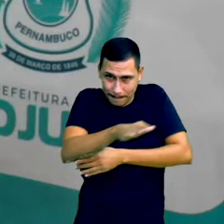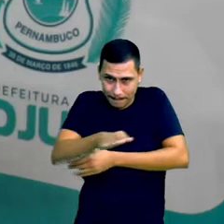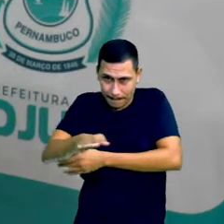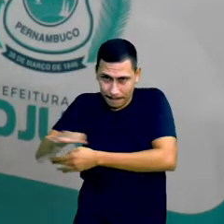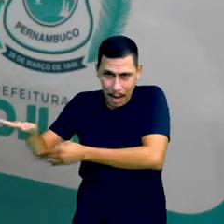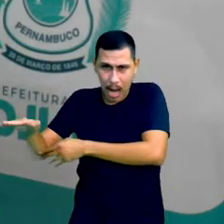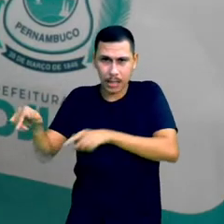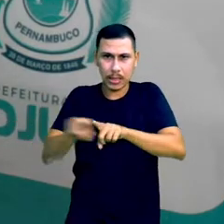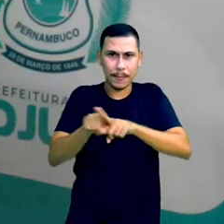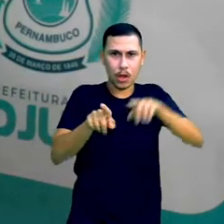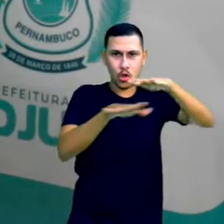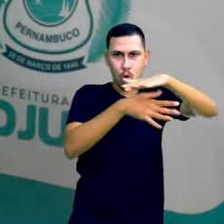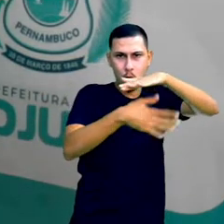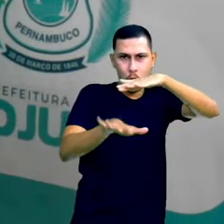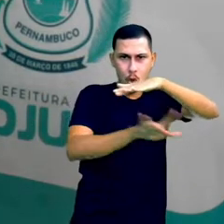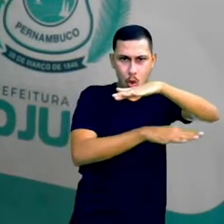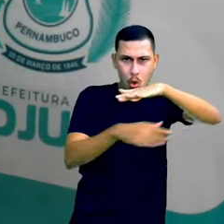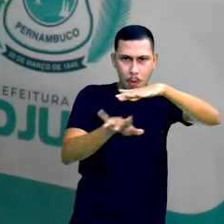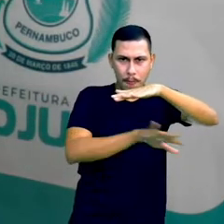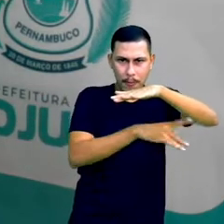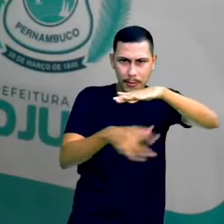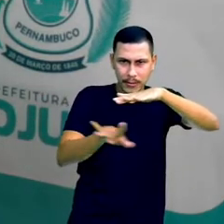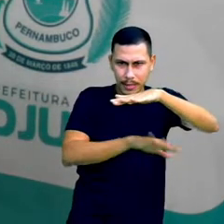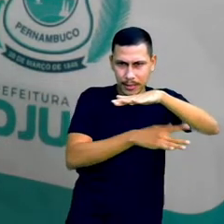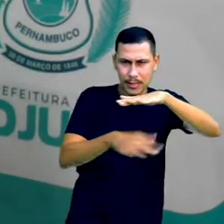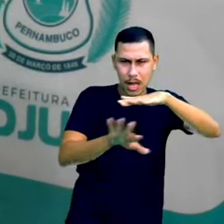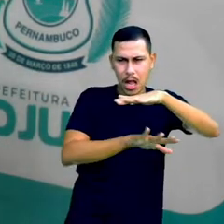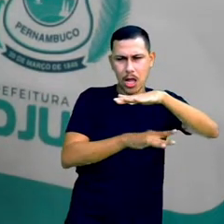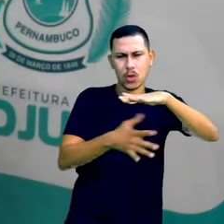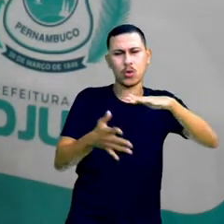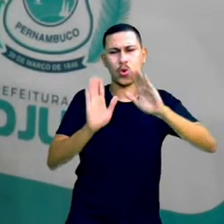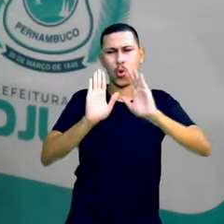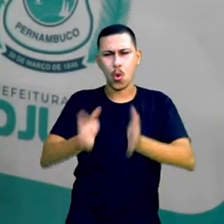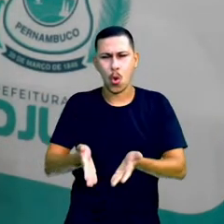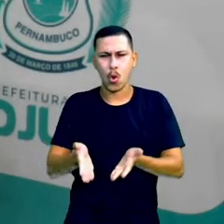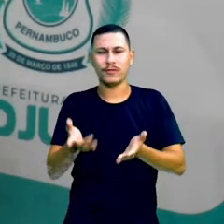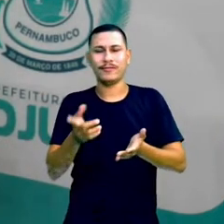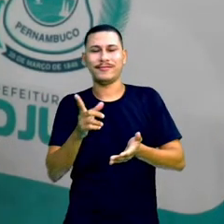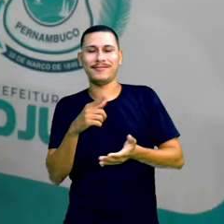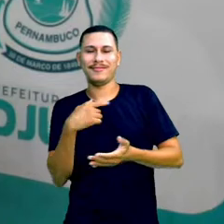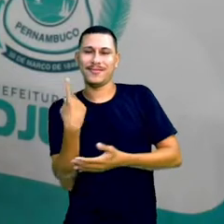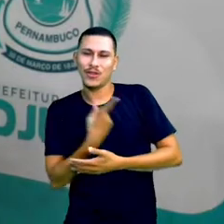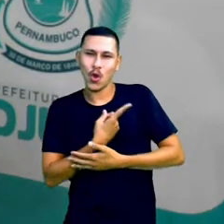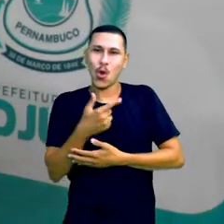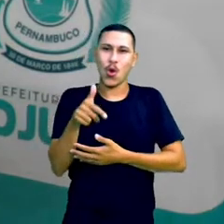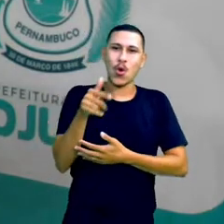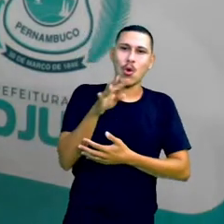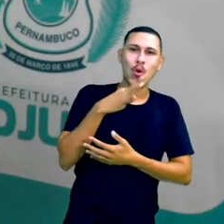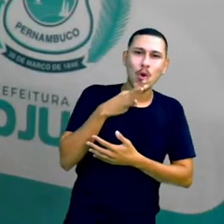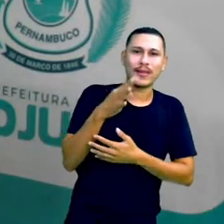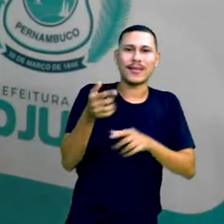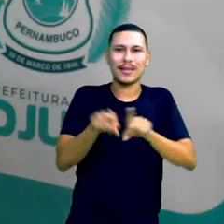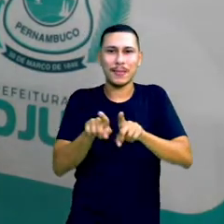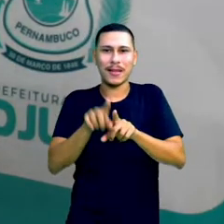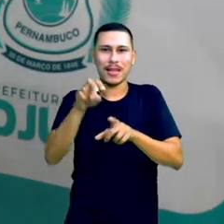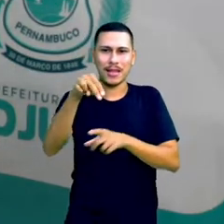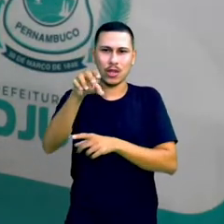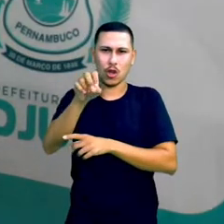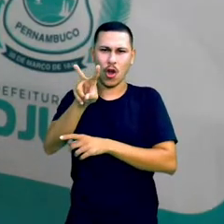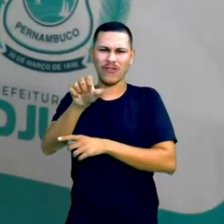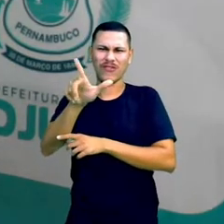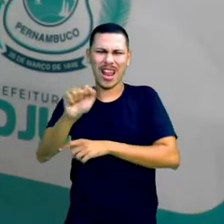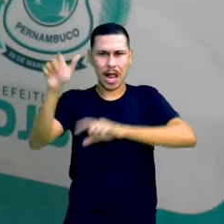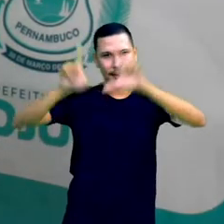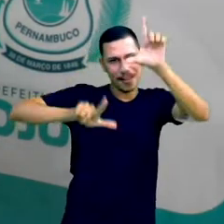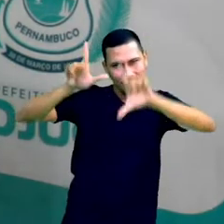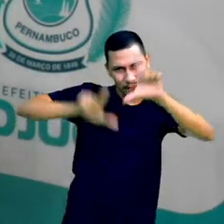do Pantanal, né? Que a gente hoje está conhecendo através de uma novela de muito sucesso que está passando na